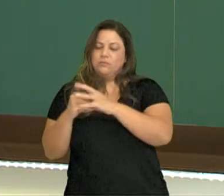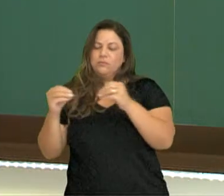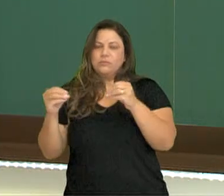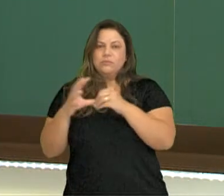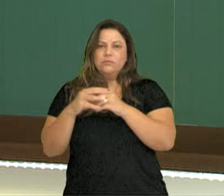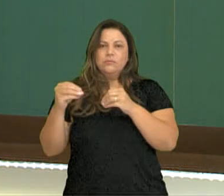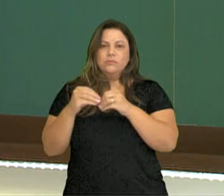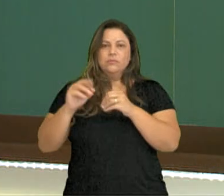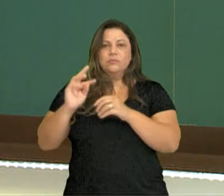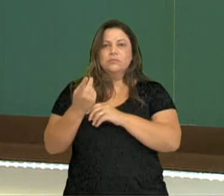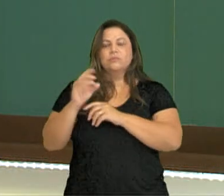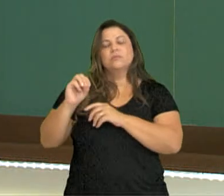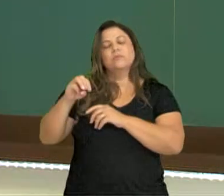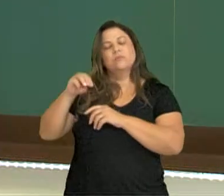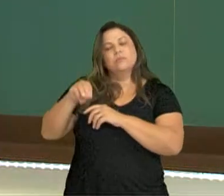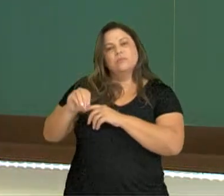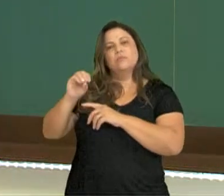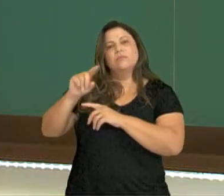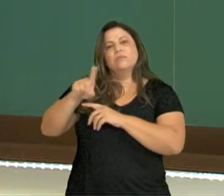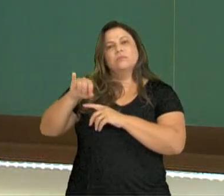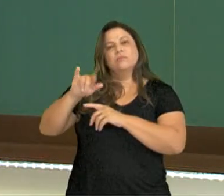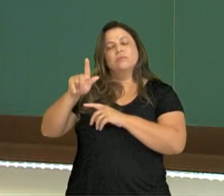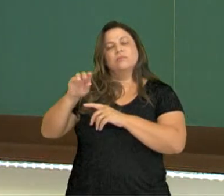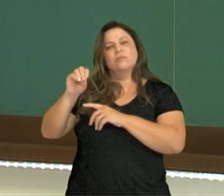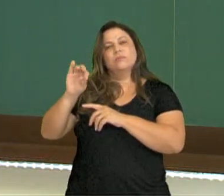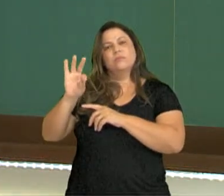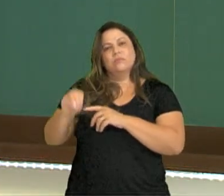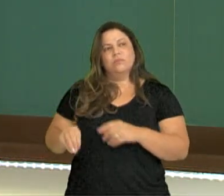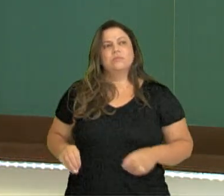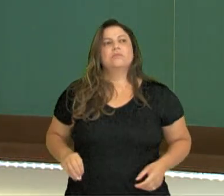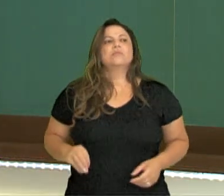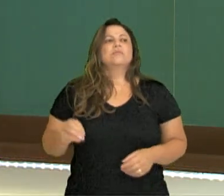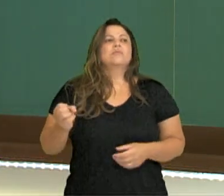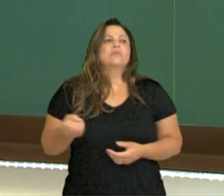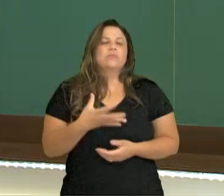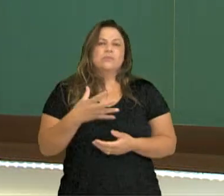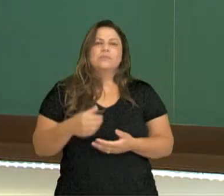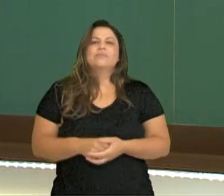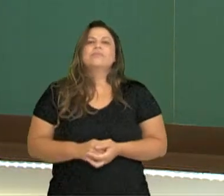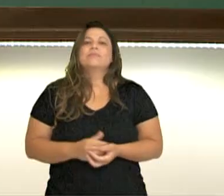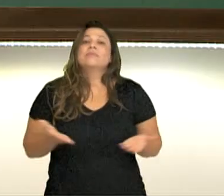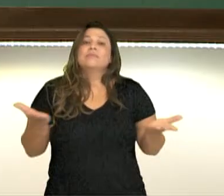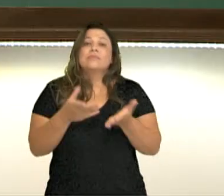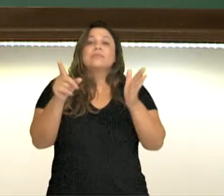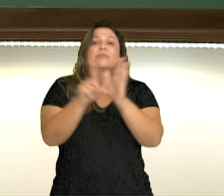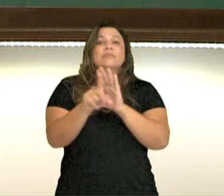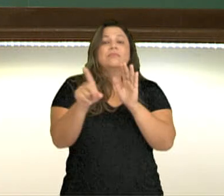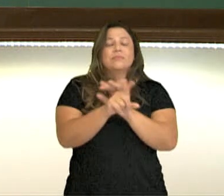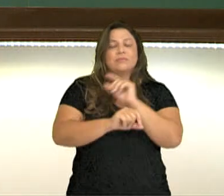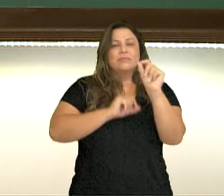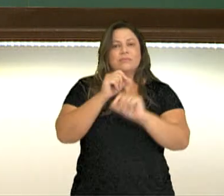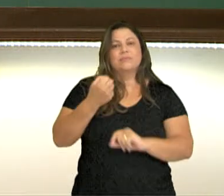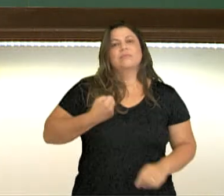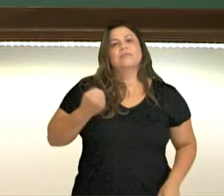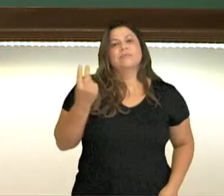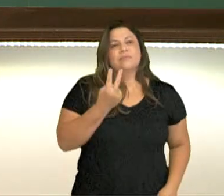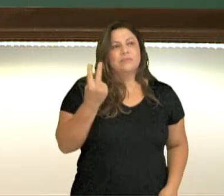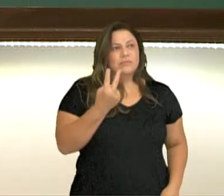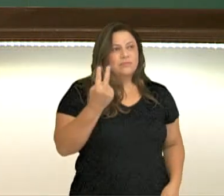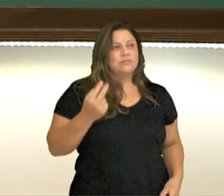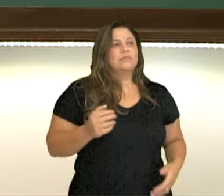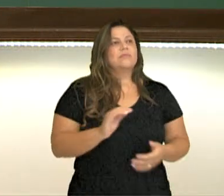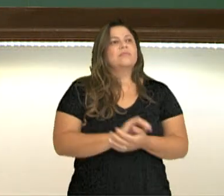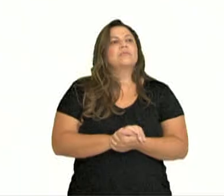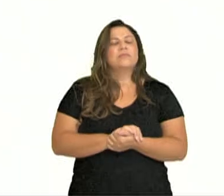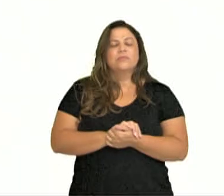um zigoto e daí forma então uma nova alga. Então vamos de quiz. A perguntinha número 2 então diz: o reino